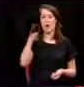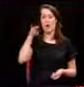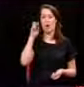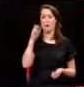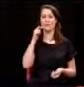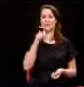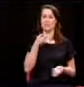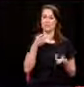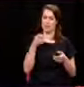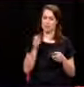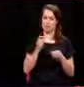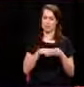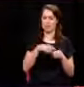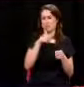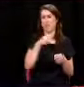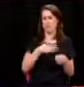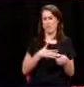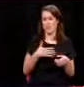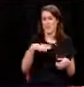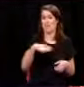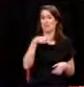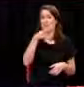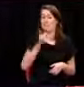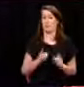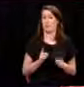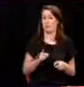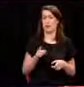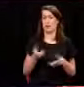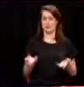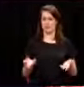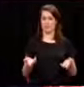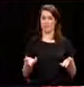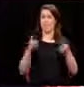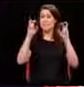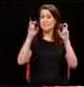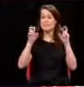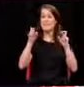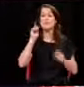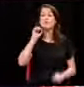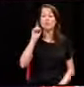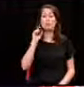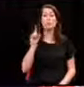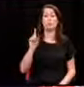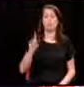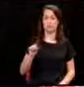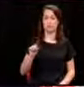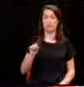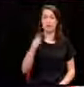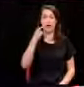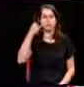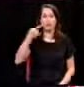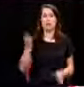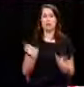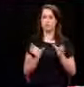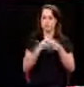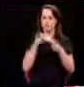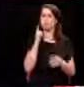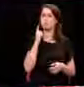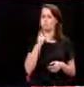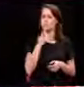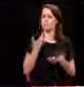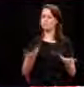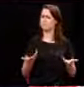Lisboa e Benfica, e também não tem que ser adeptos do Benfica, sobre esta temática certamente importante, especialmente para a comunidade surda. E o que lhe pergunto,